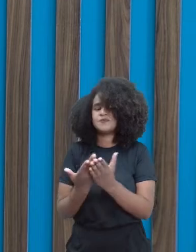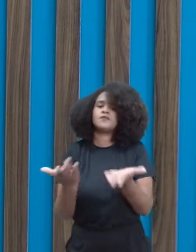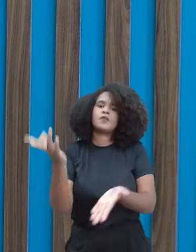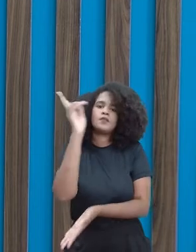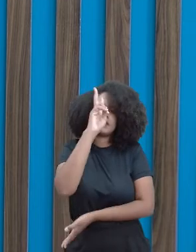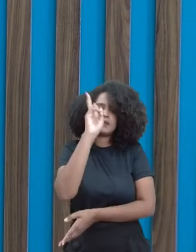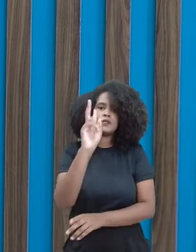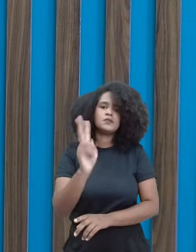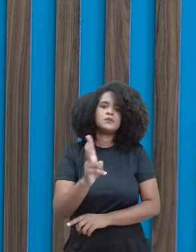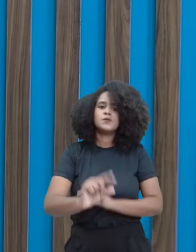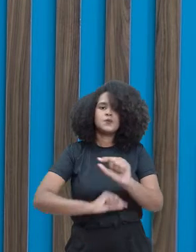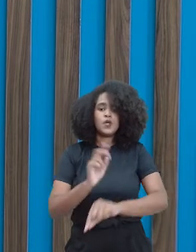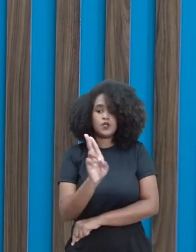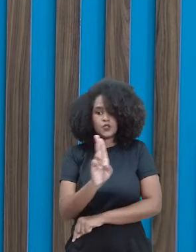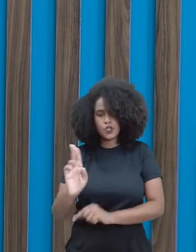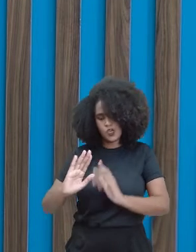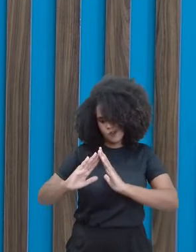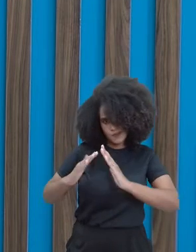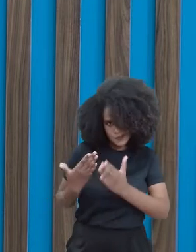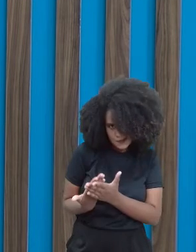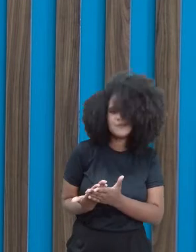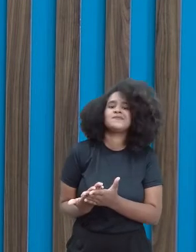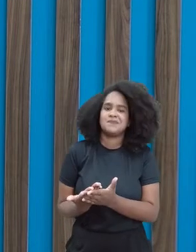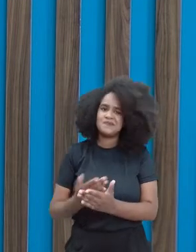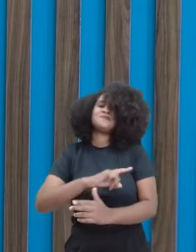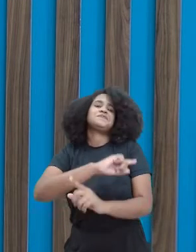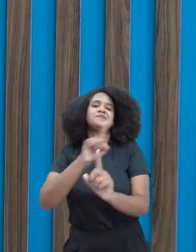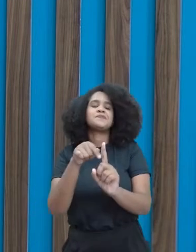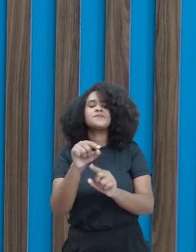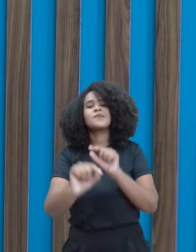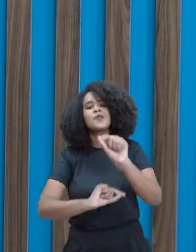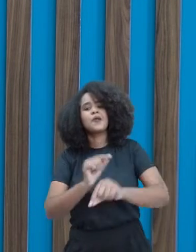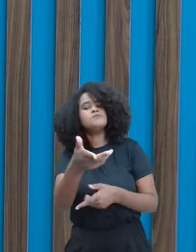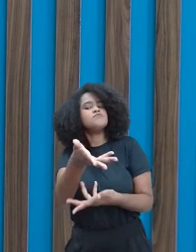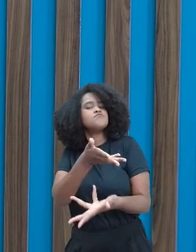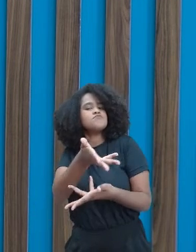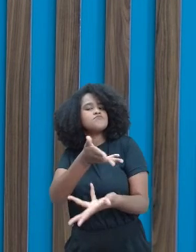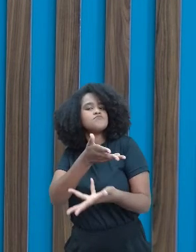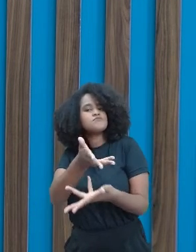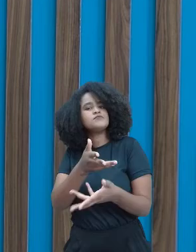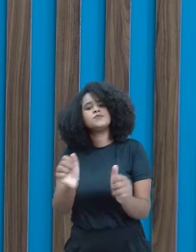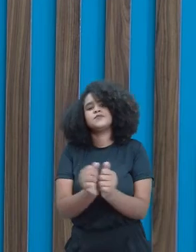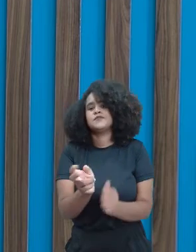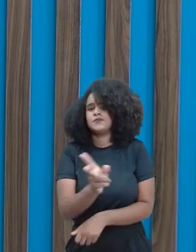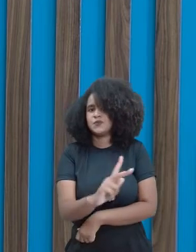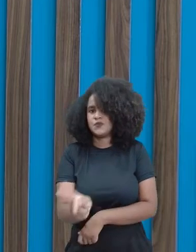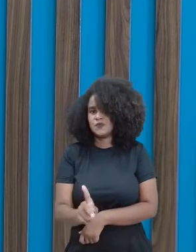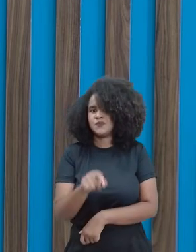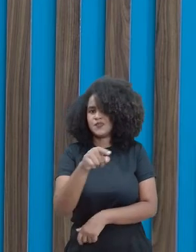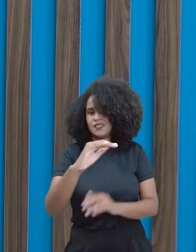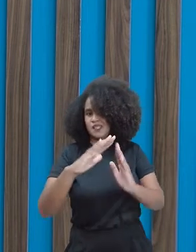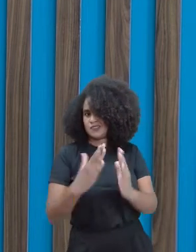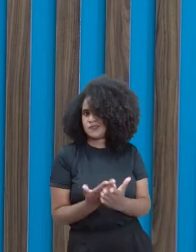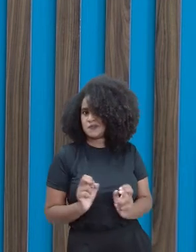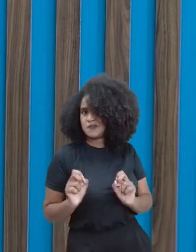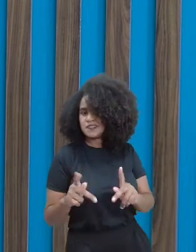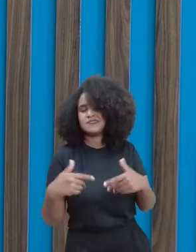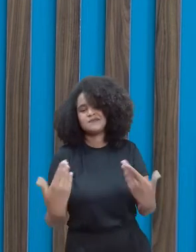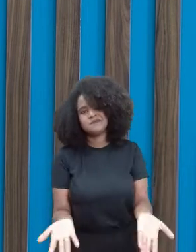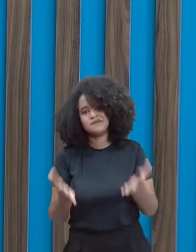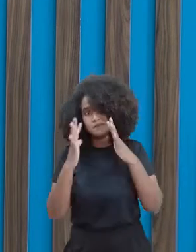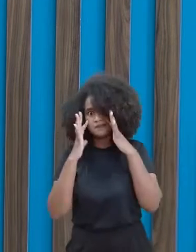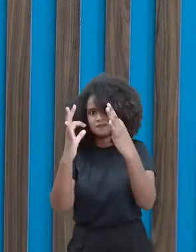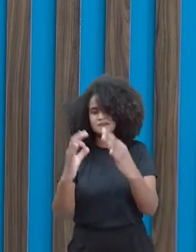colocar sempre o nome da sua escola, para a gente poder também ter uma interação com o seu professor que está na escola, tá certo? Então, fiquem